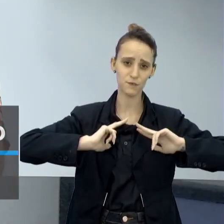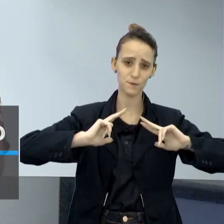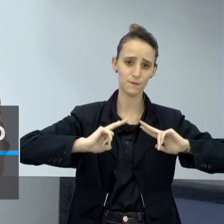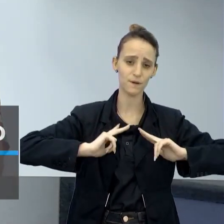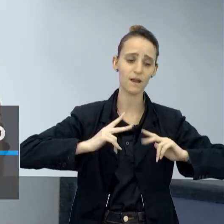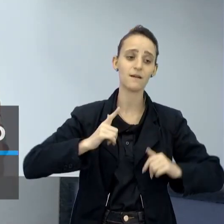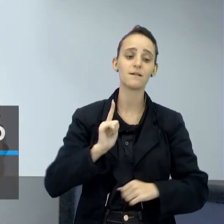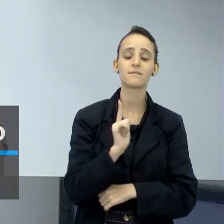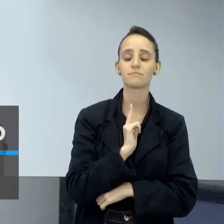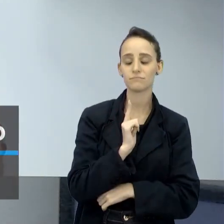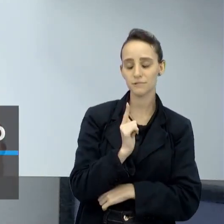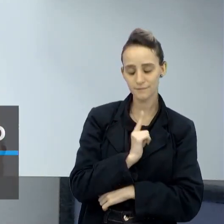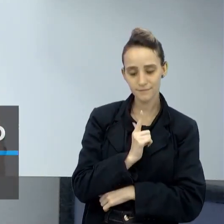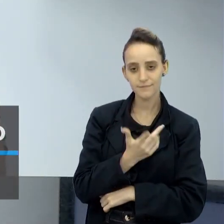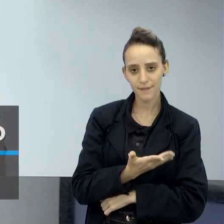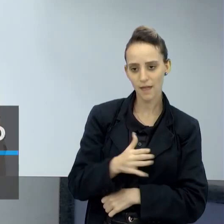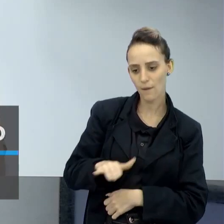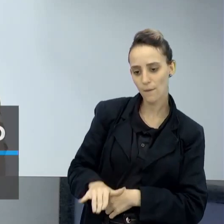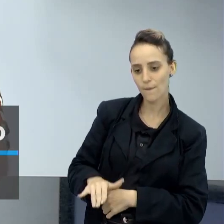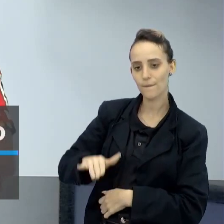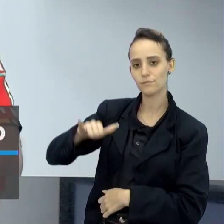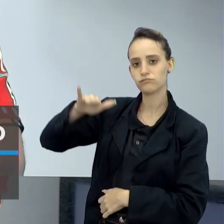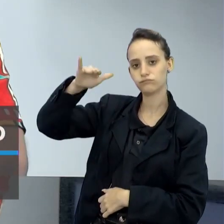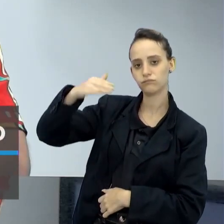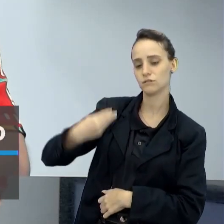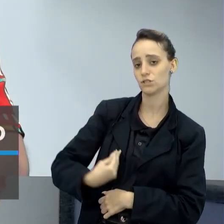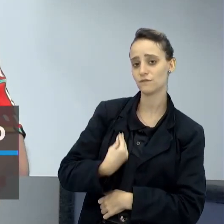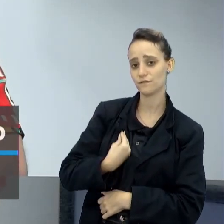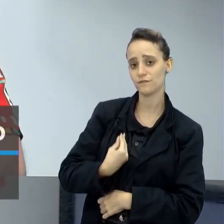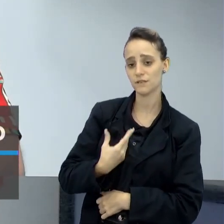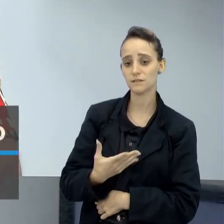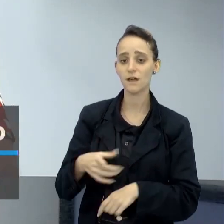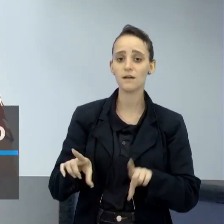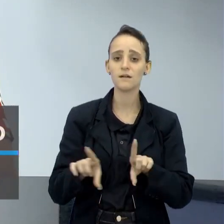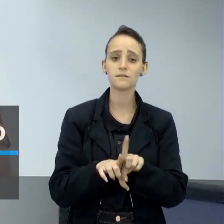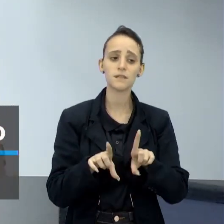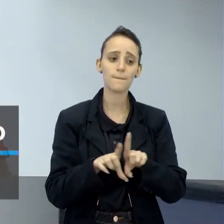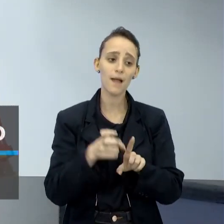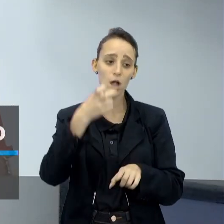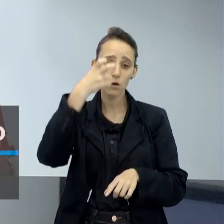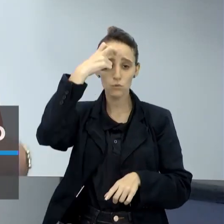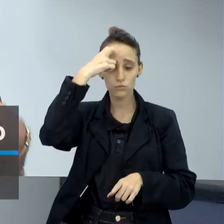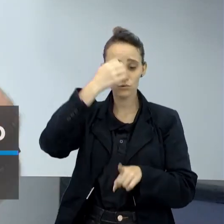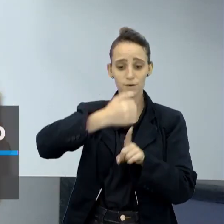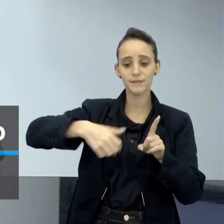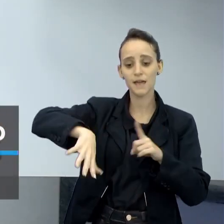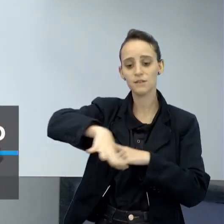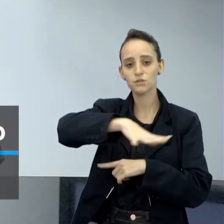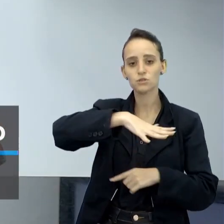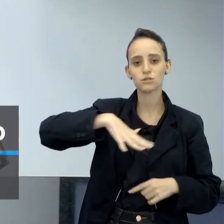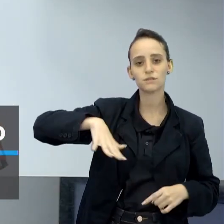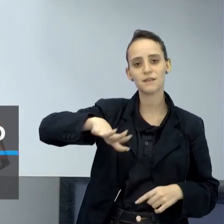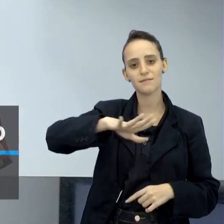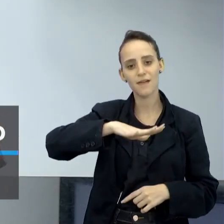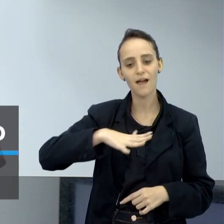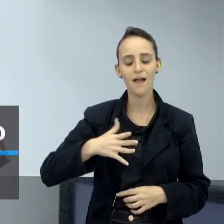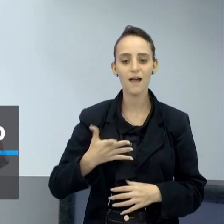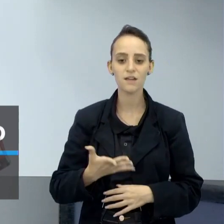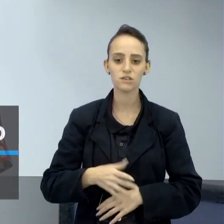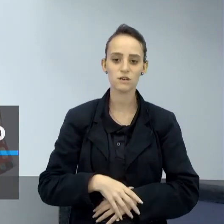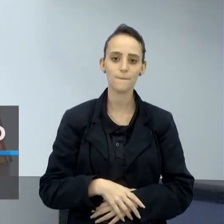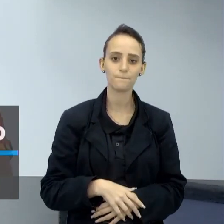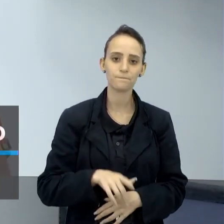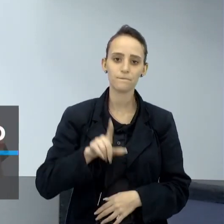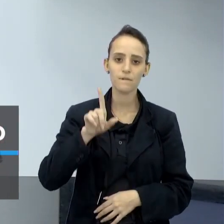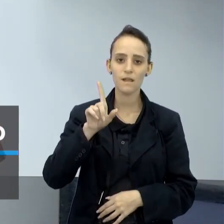construída, né, de acordo com o que nossos anseios, e também da nossa cultura popular, aquela que vem sendo trazida aí ao